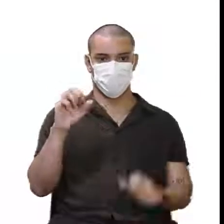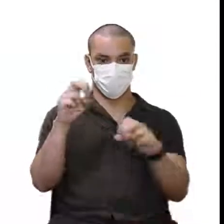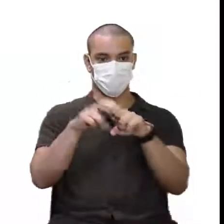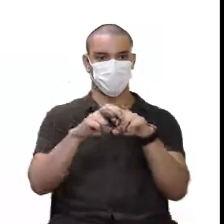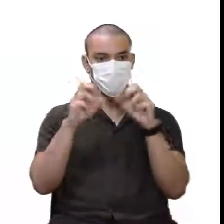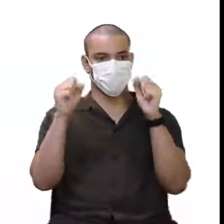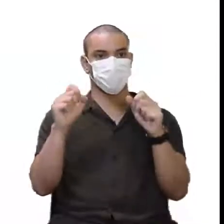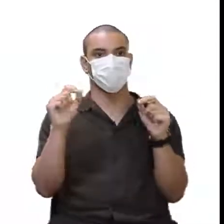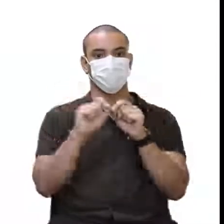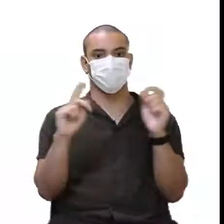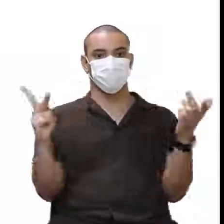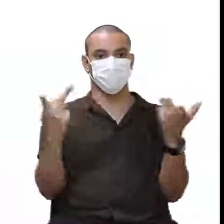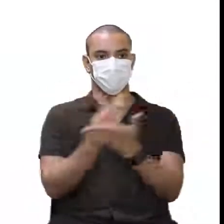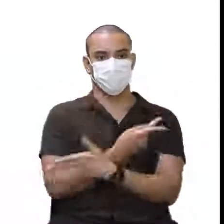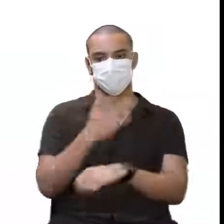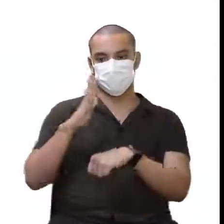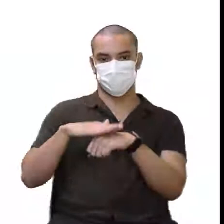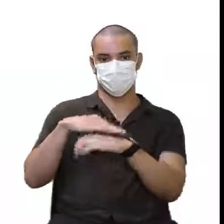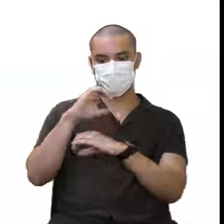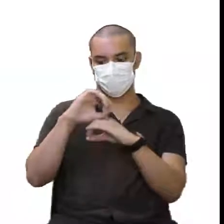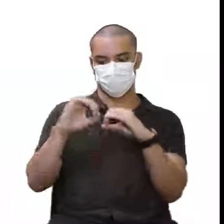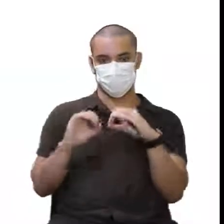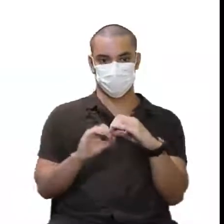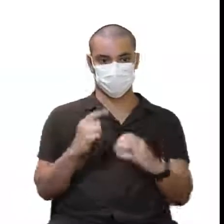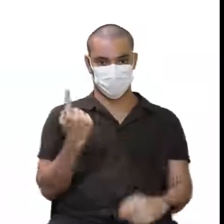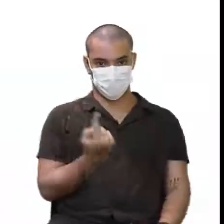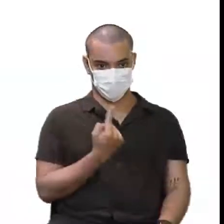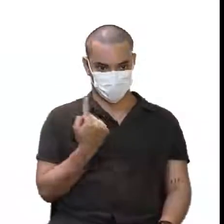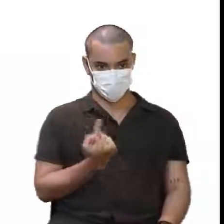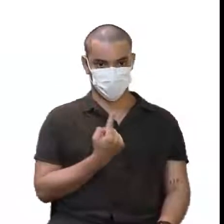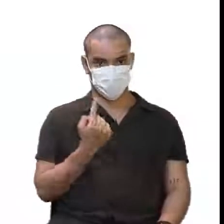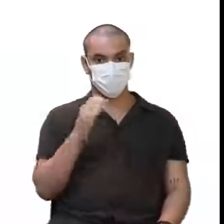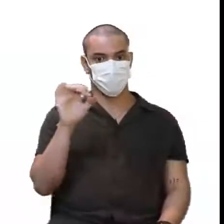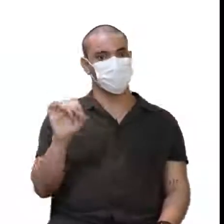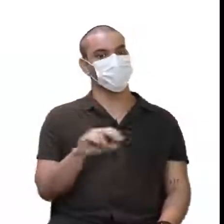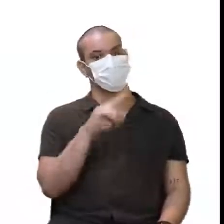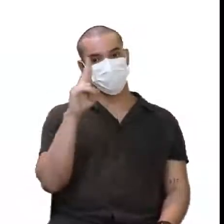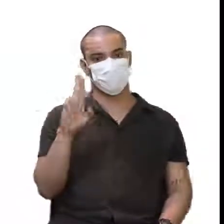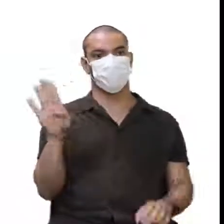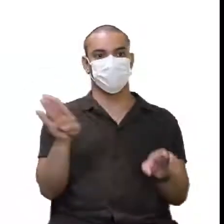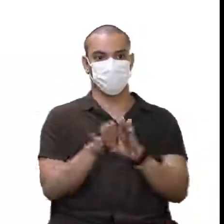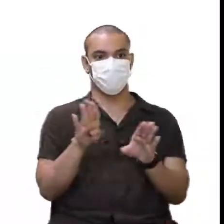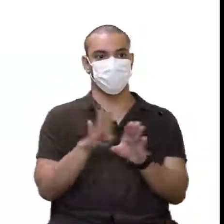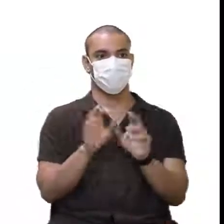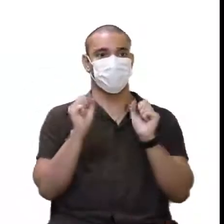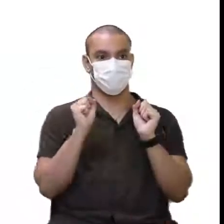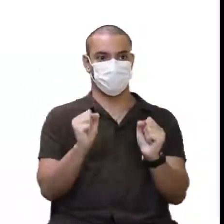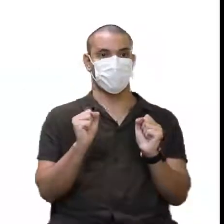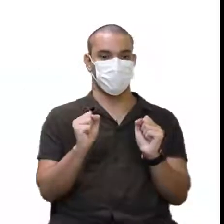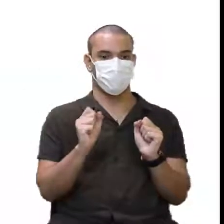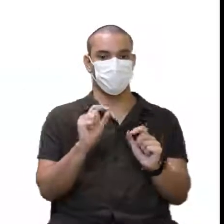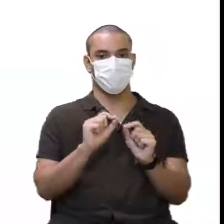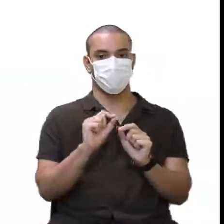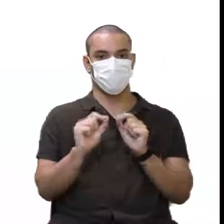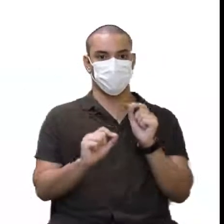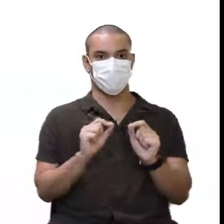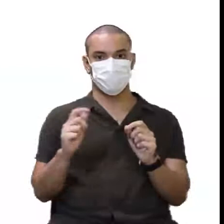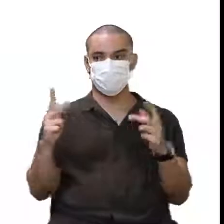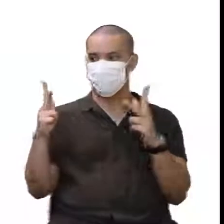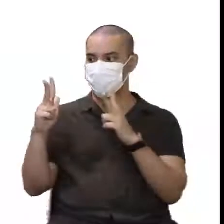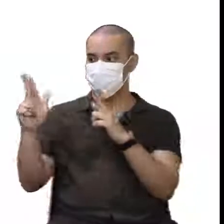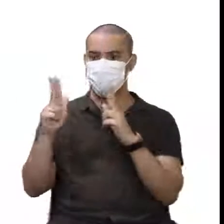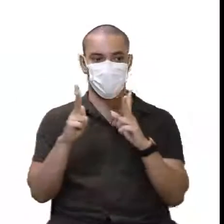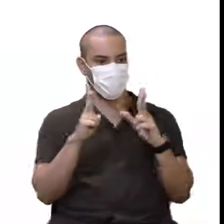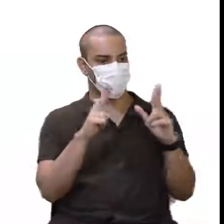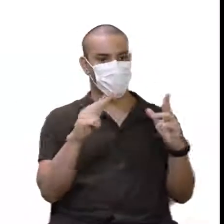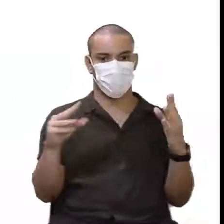podiam sofrer tanto a autofecundação, tá? Aqui. Ou ele poderia brincar também, como a gente viu, que ele cortava os